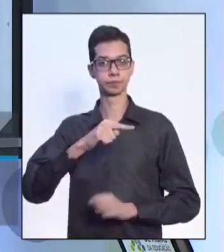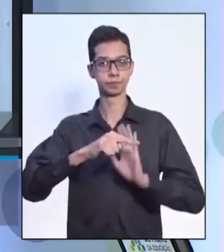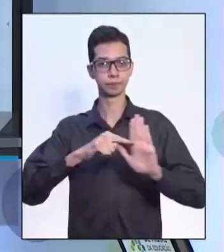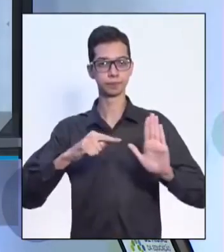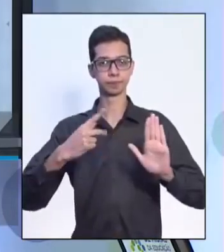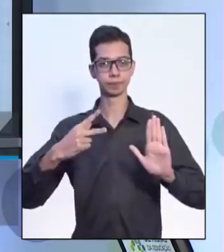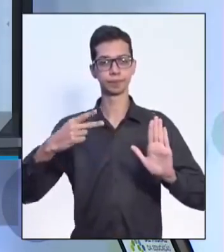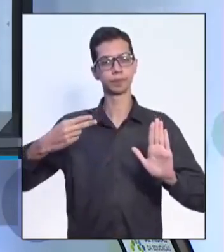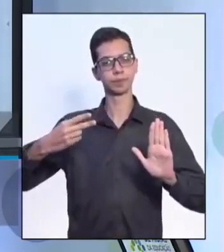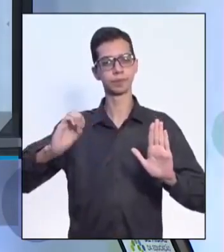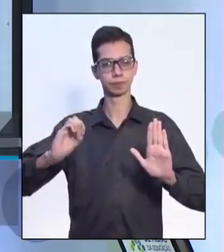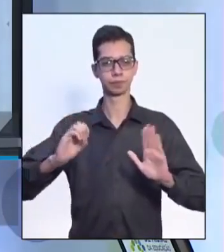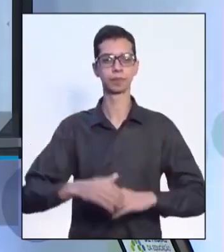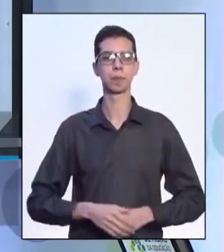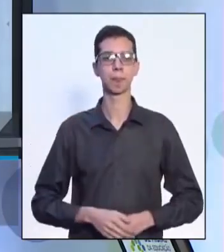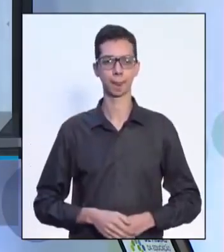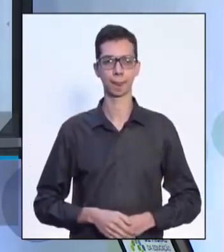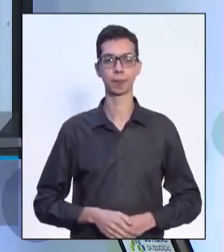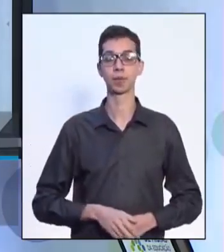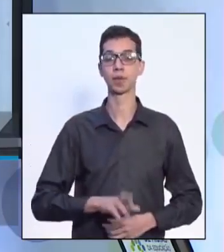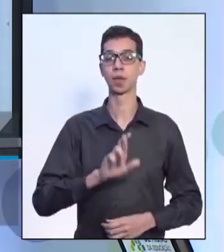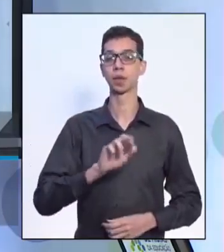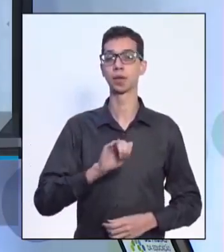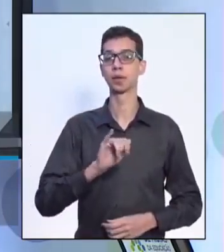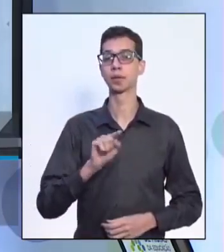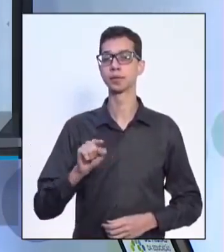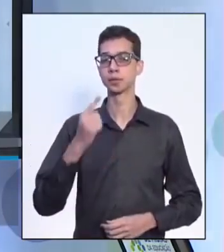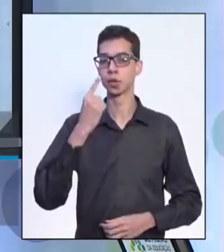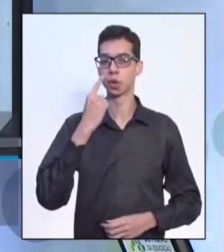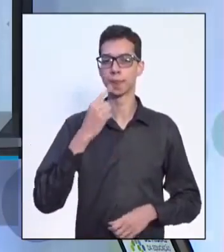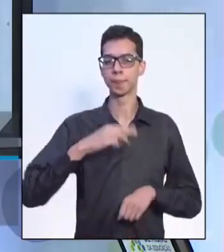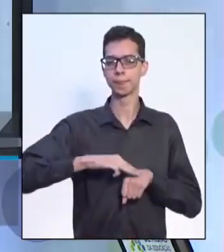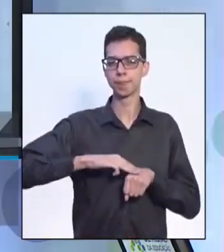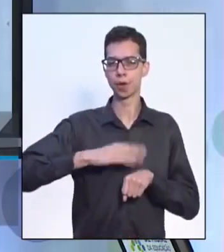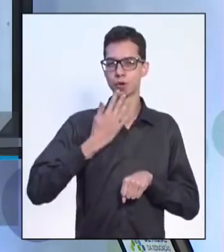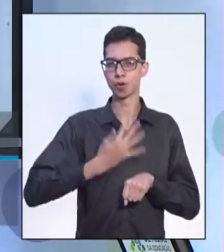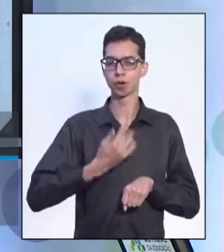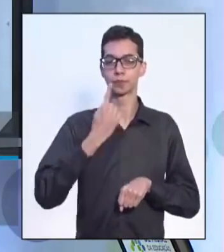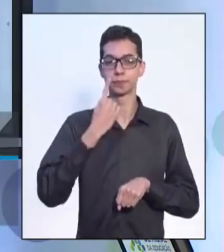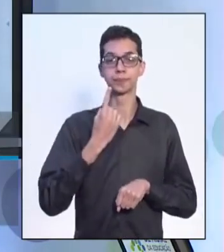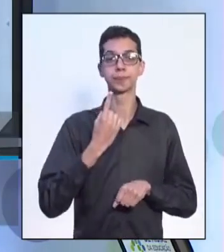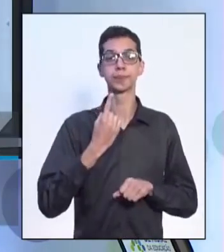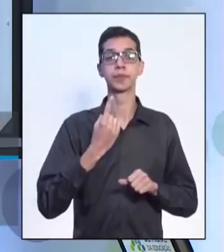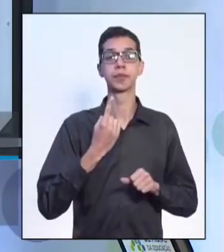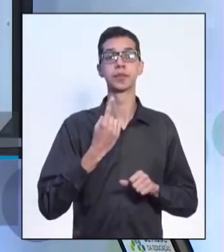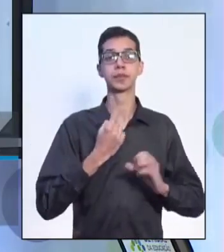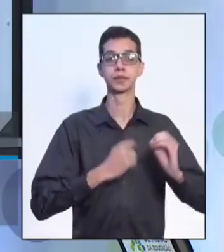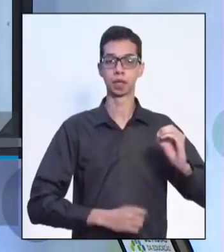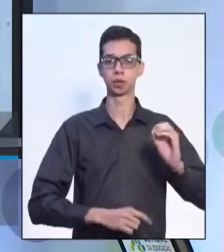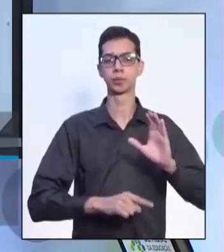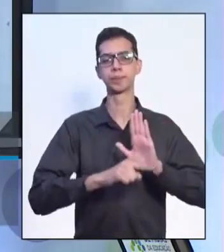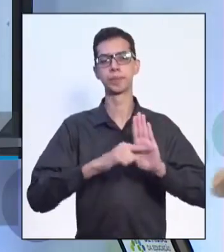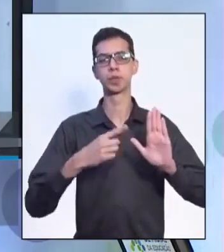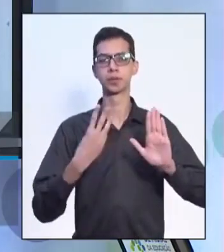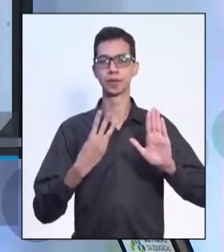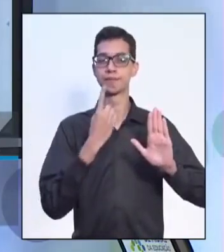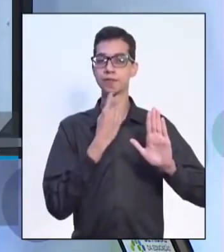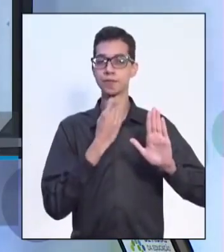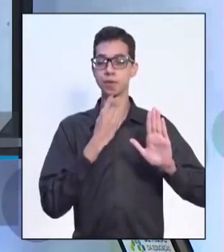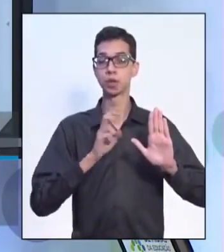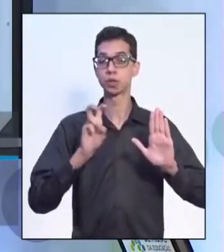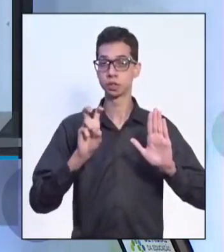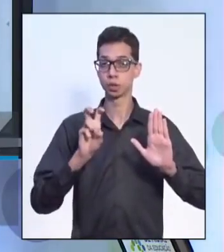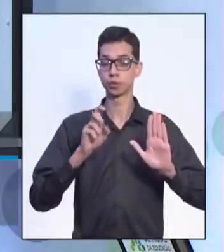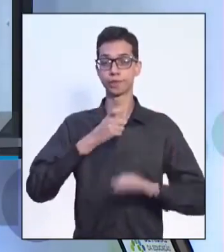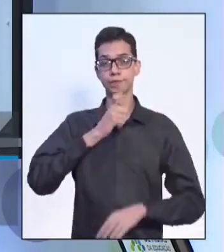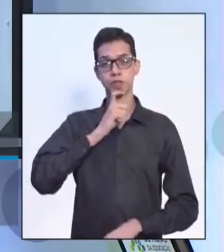raízes, 0, que eu coloquei de marrom, menos 3 de vermelho e 5 de verde. Muito